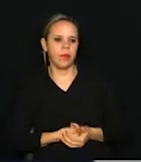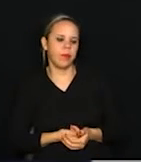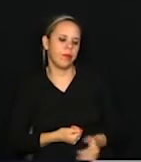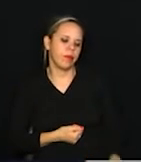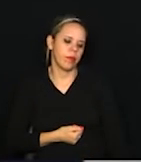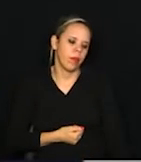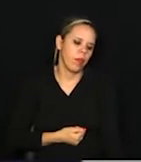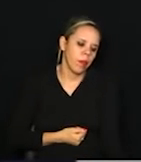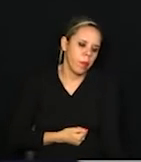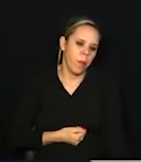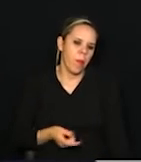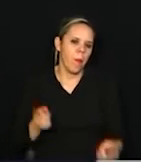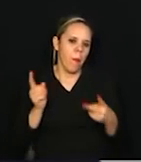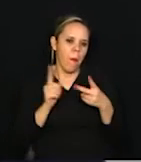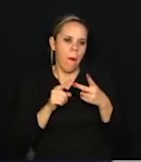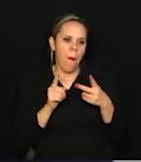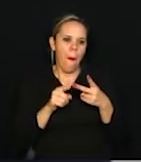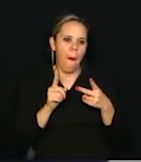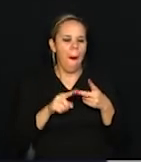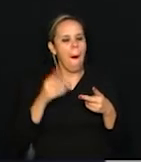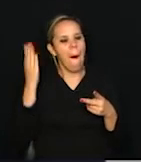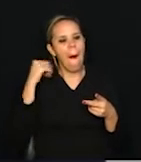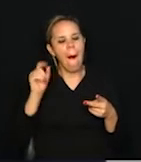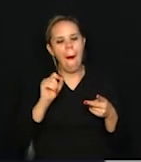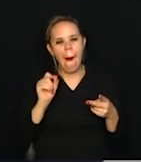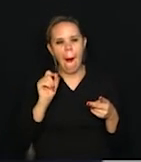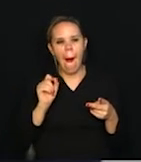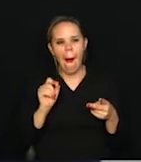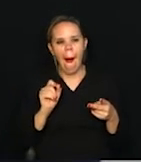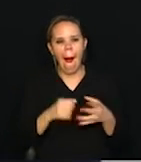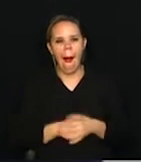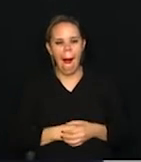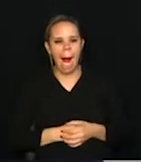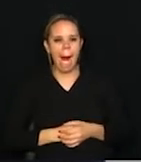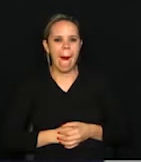E a segunda é saber o seguinte,